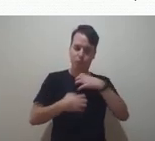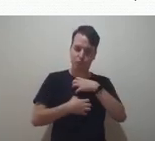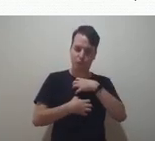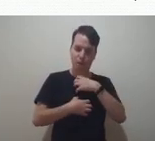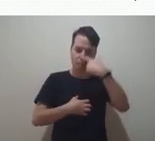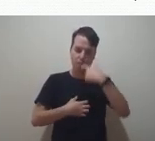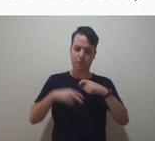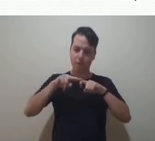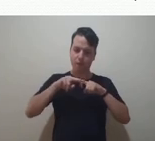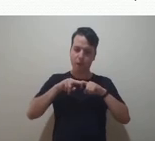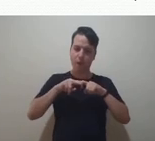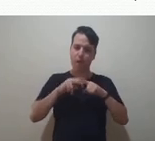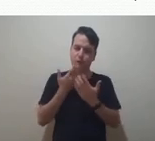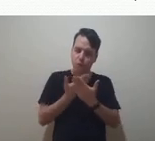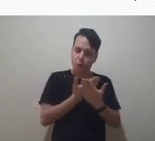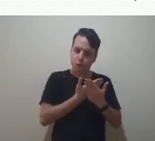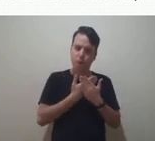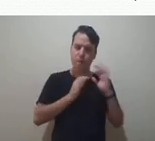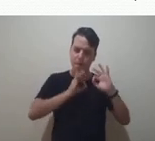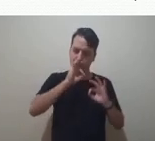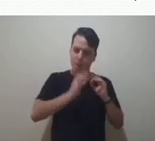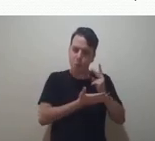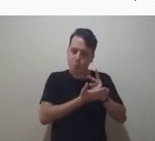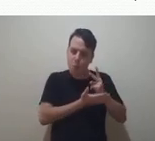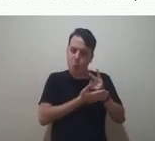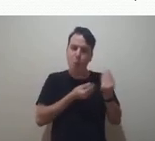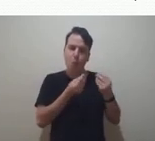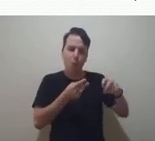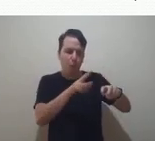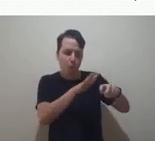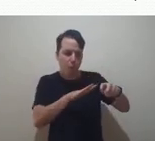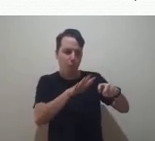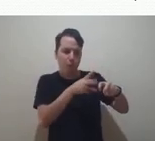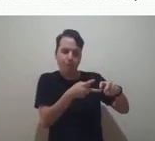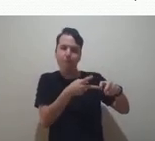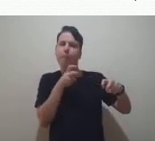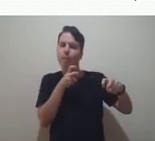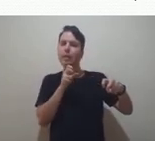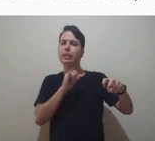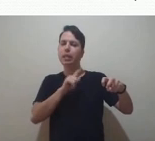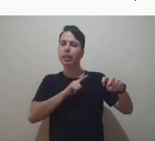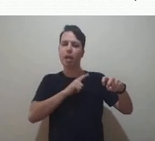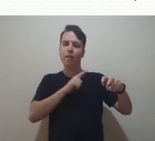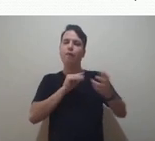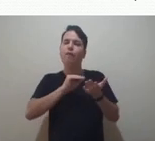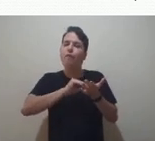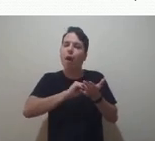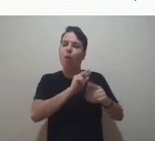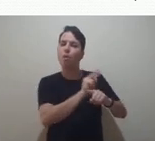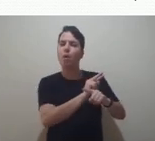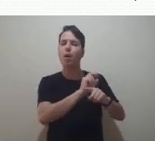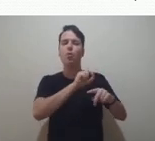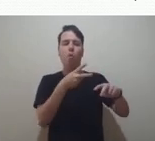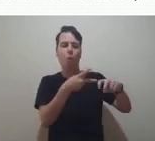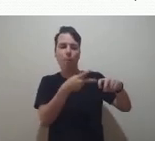é necessário uma preparação contínua dos veterinários para fazer esse diagnóstico de